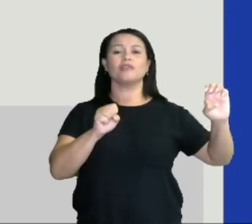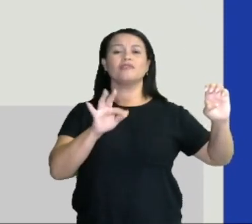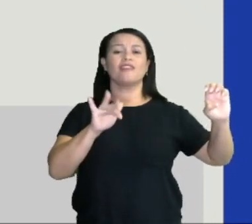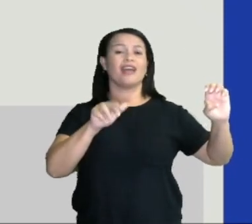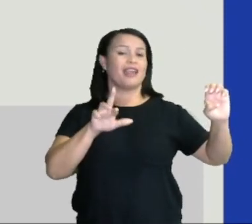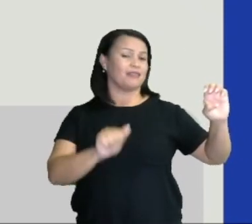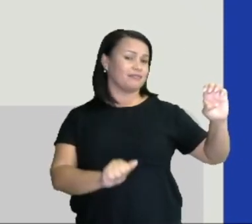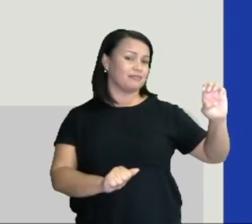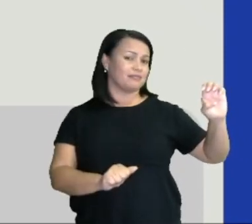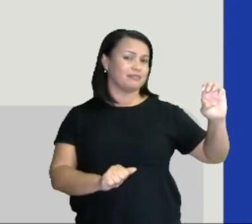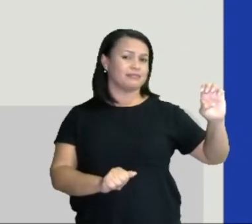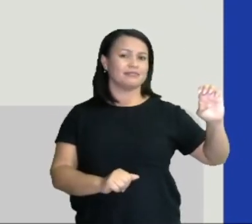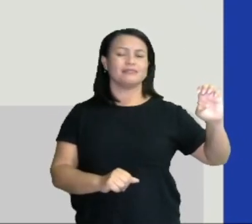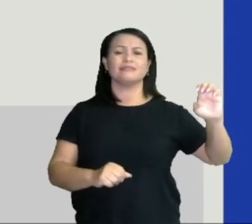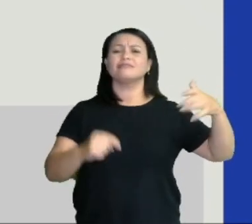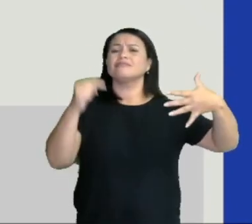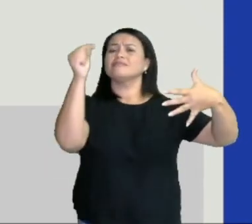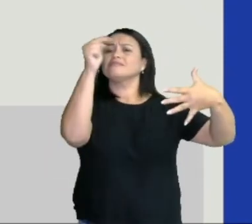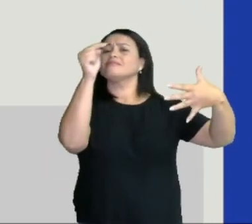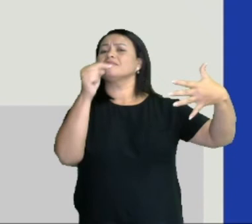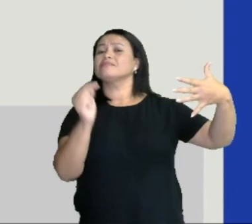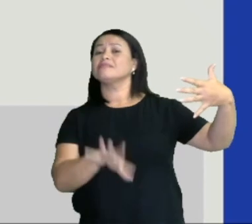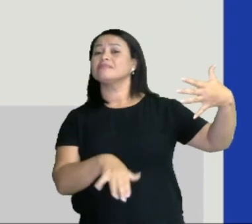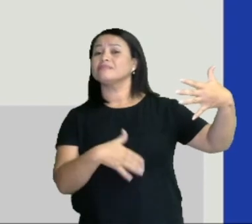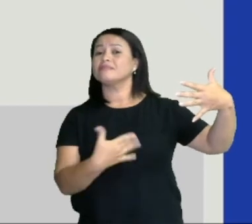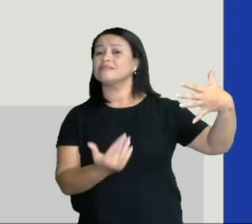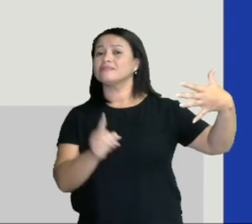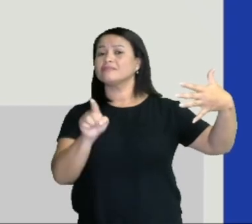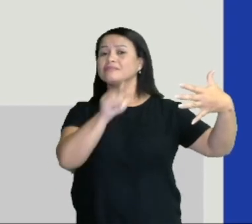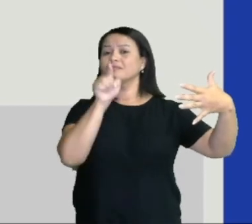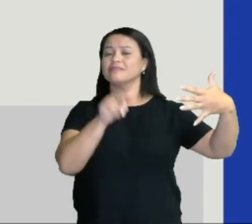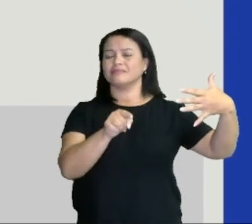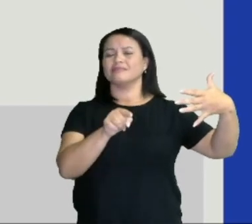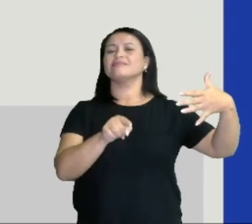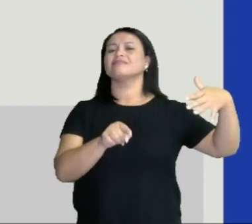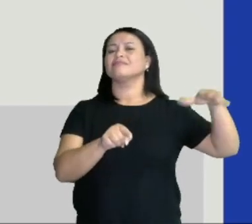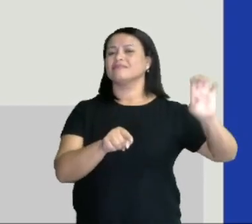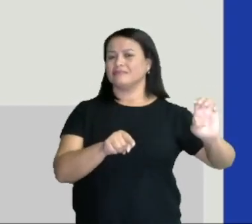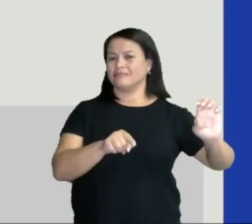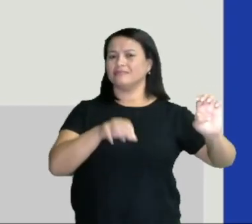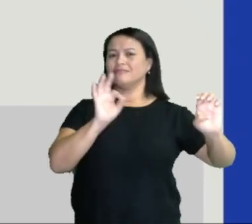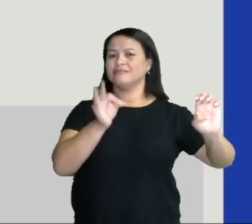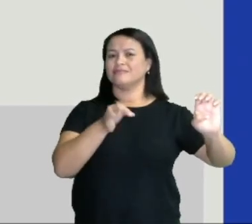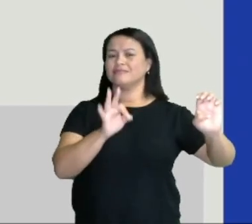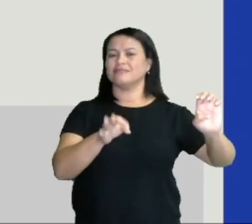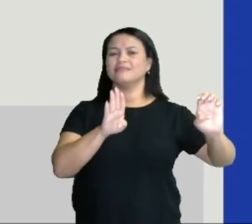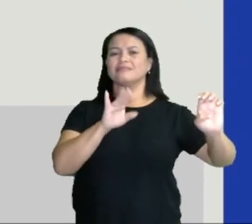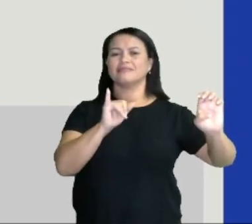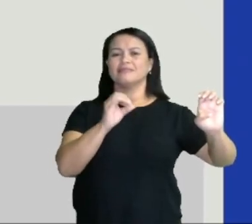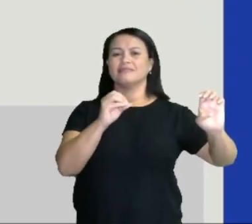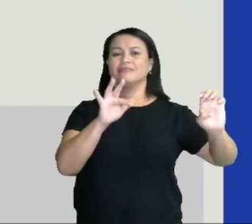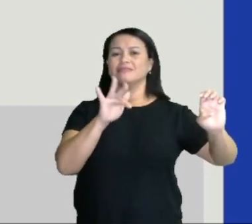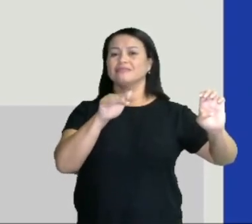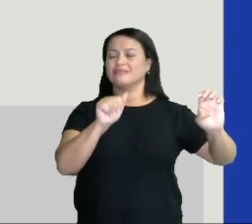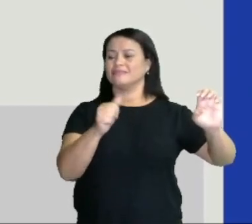biosfera. O correto vai ser a letra E, biosfera. Muito